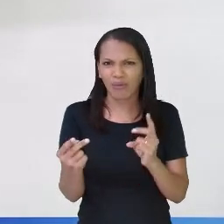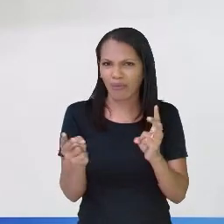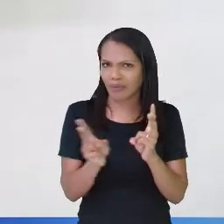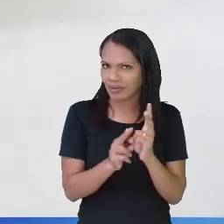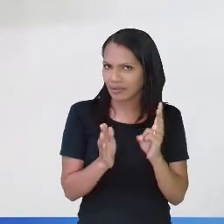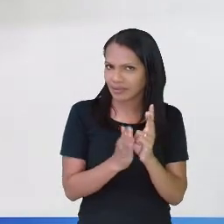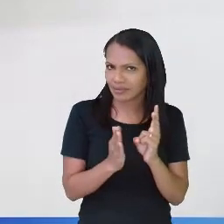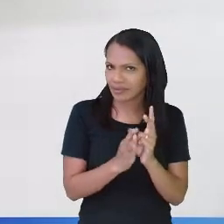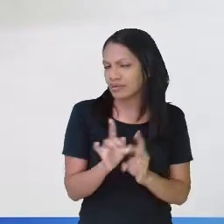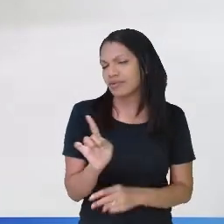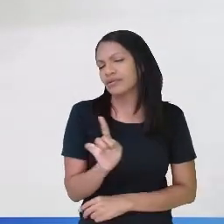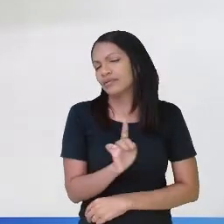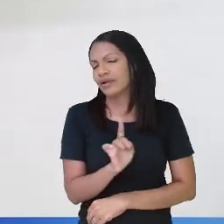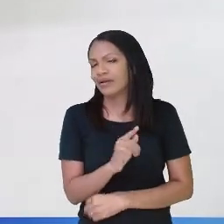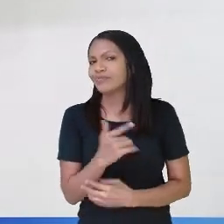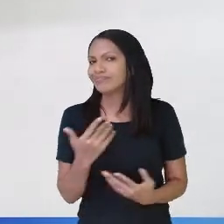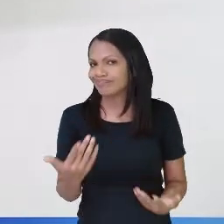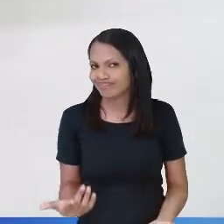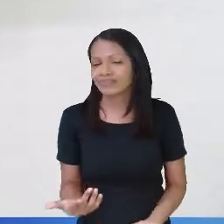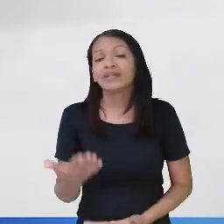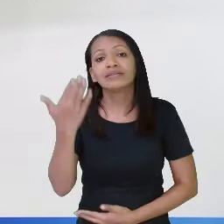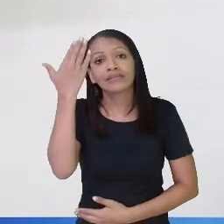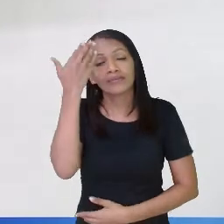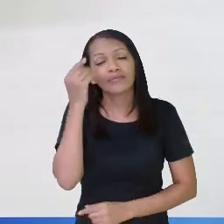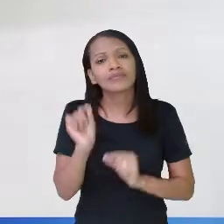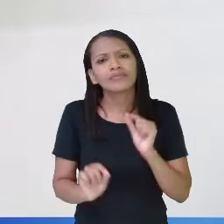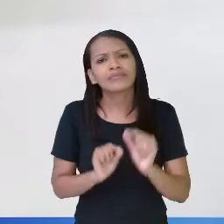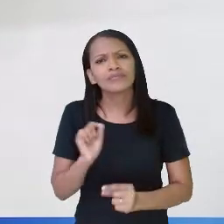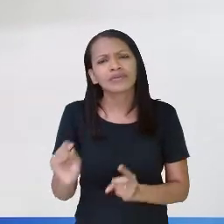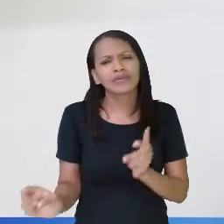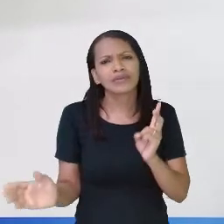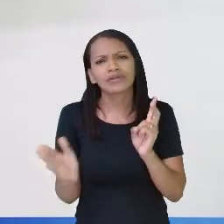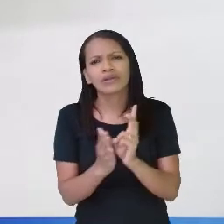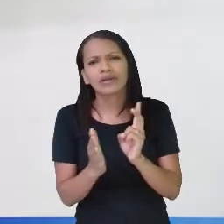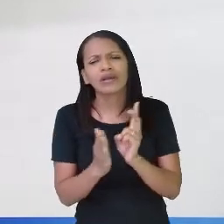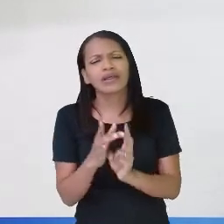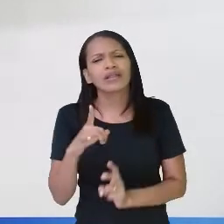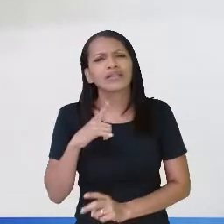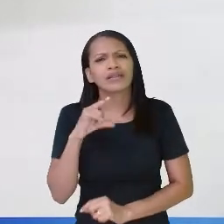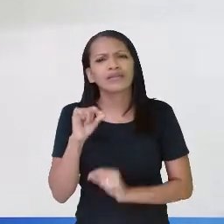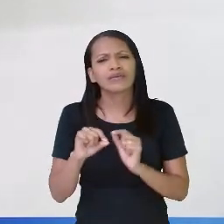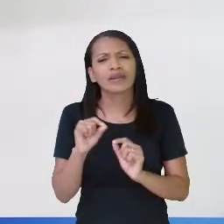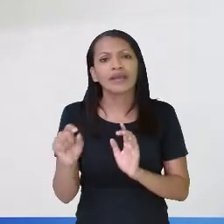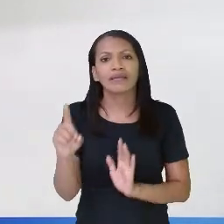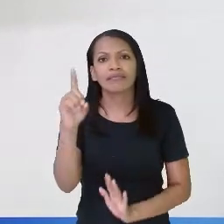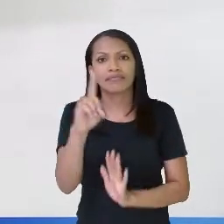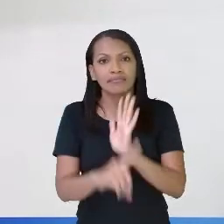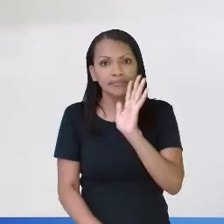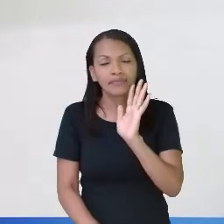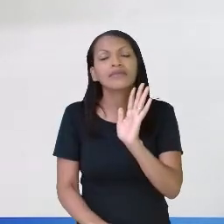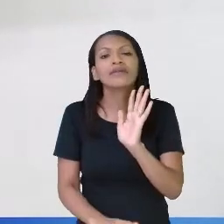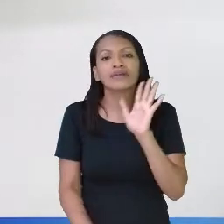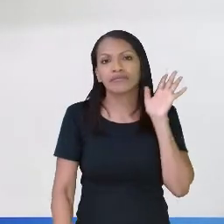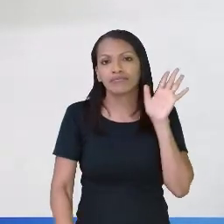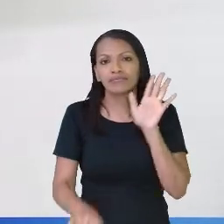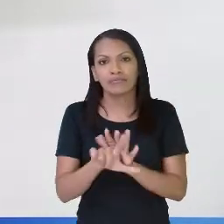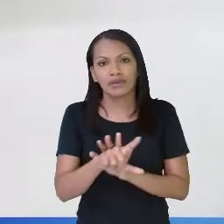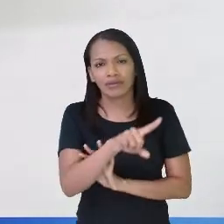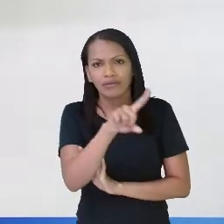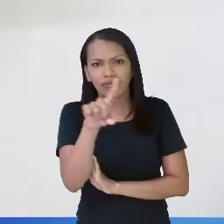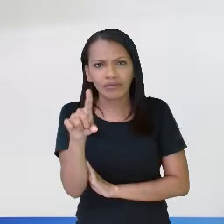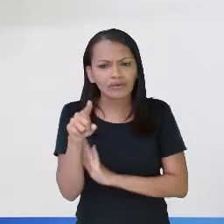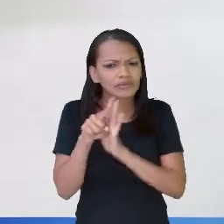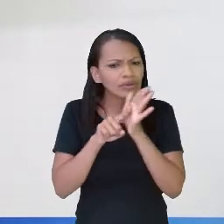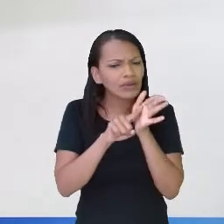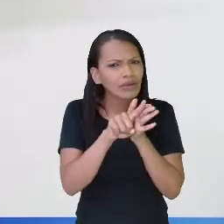quê? Nós sabemos que os indígenas eles têm muitos direitos assegurados por lei. E já fica aí a dica para você